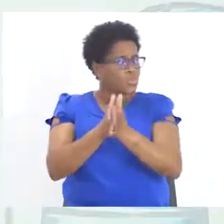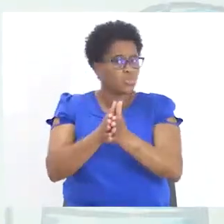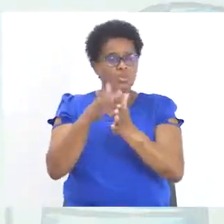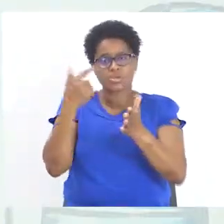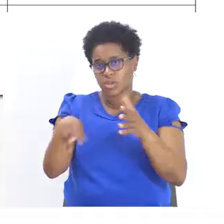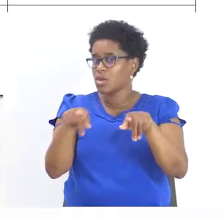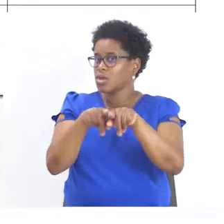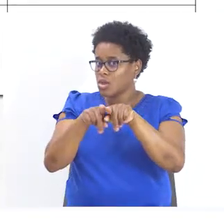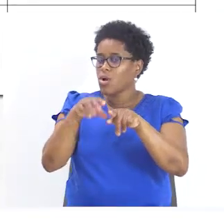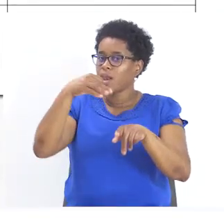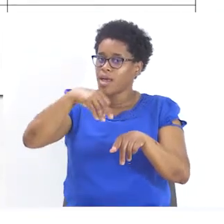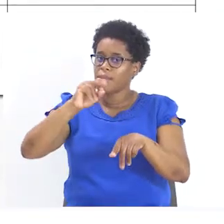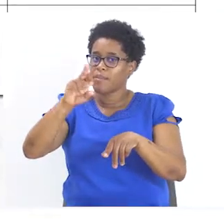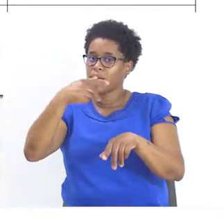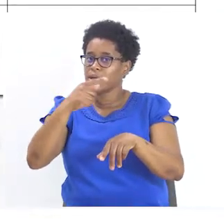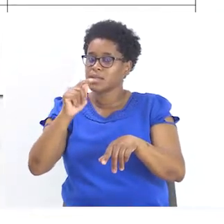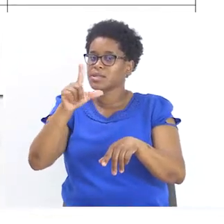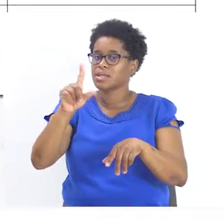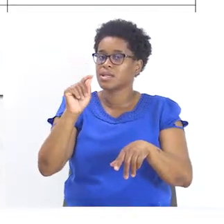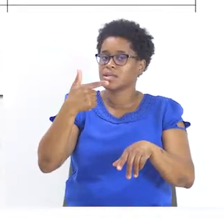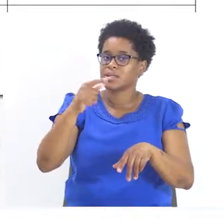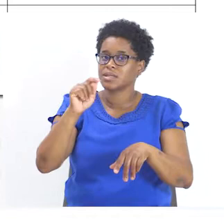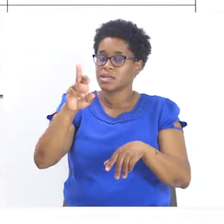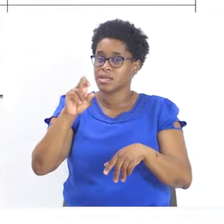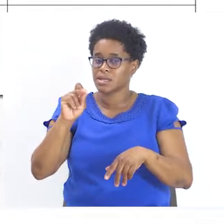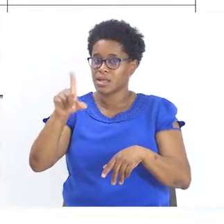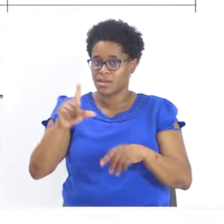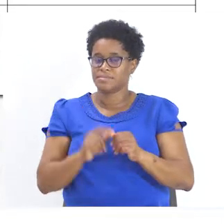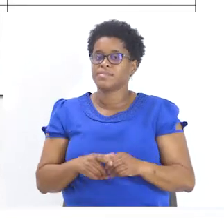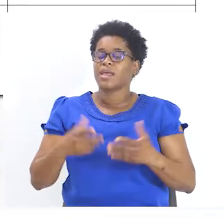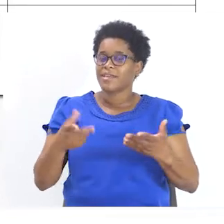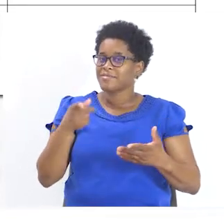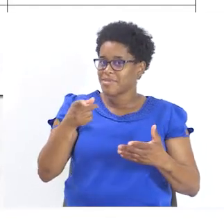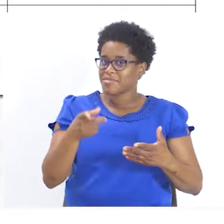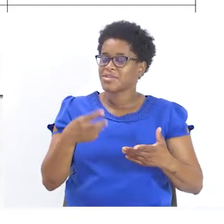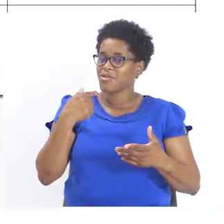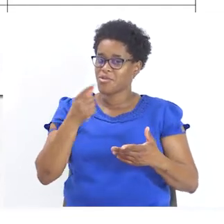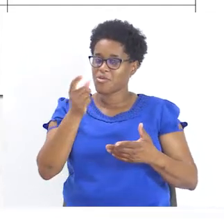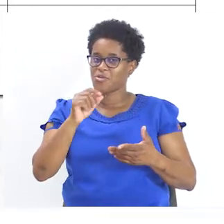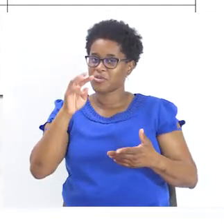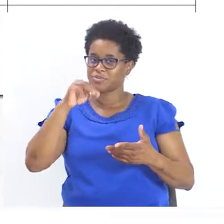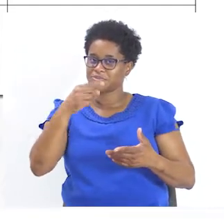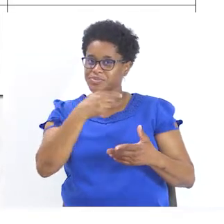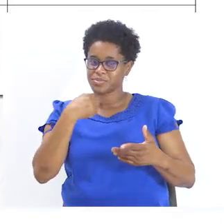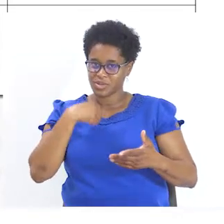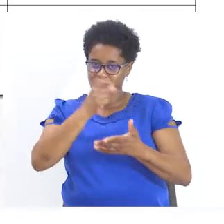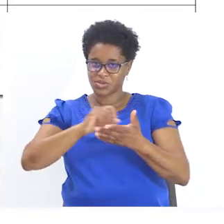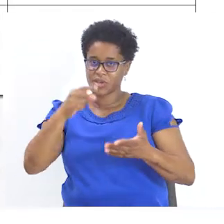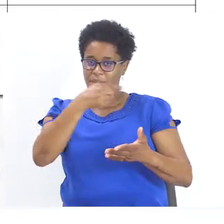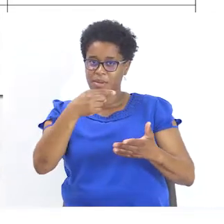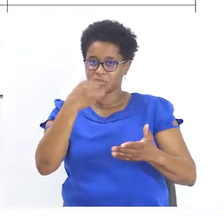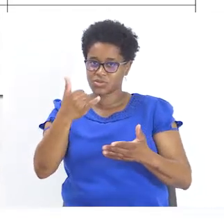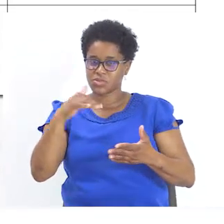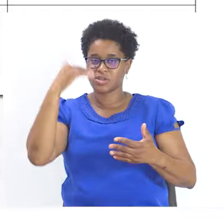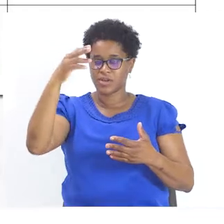a mesma parte literal. Então nós temos ali o monômio que eu escrevi, menos 2A elevado a 5, B